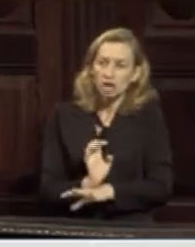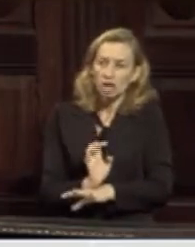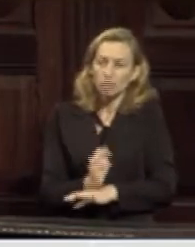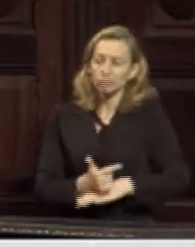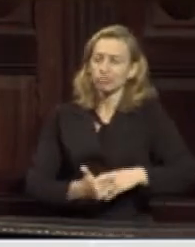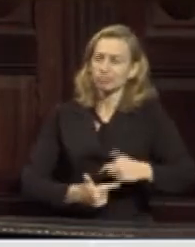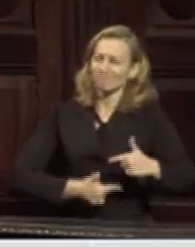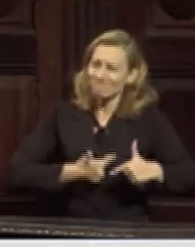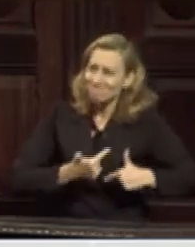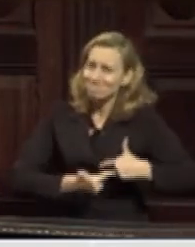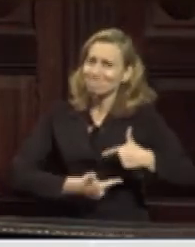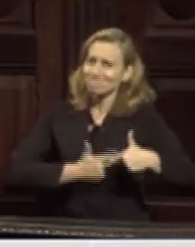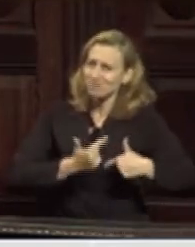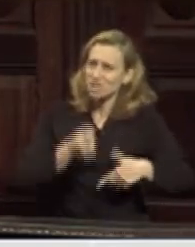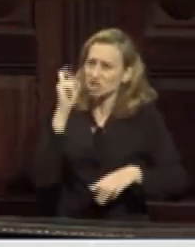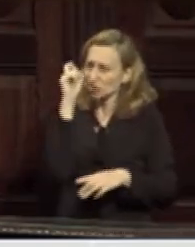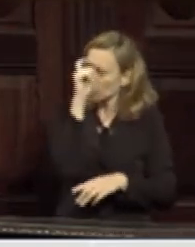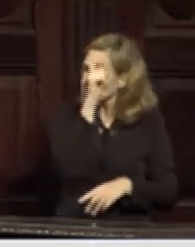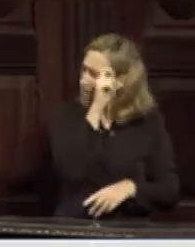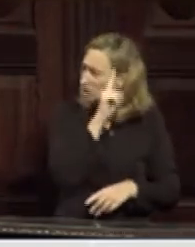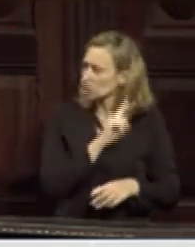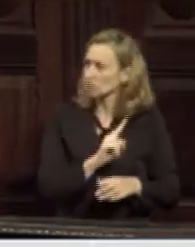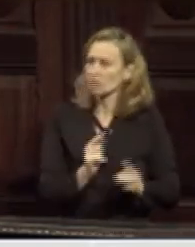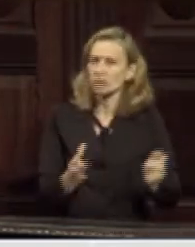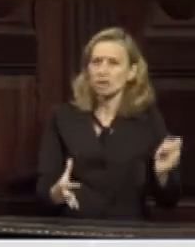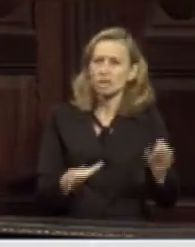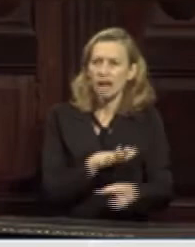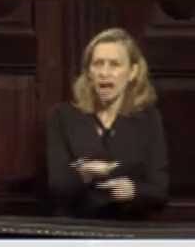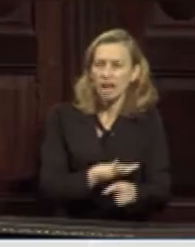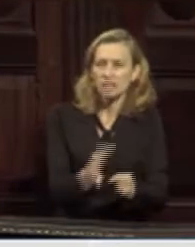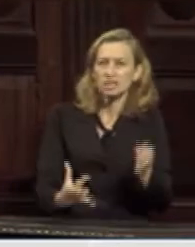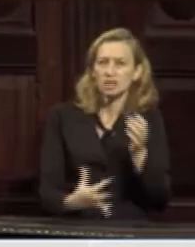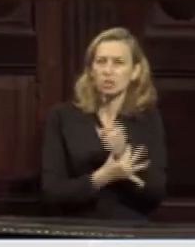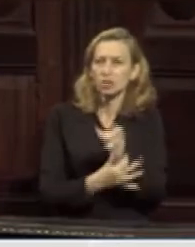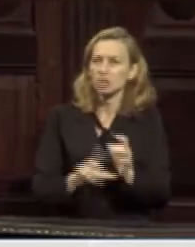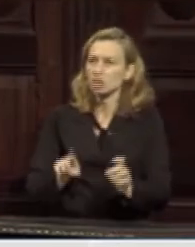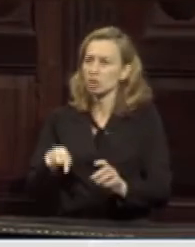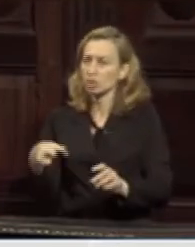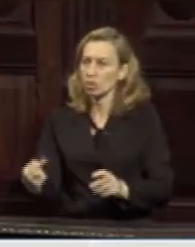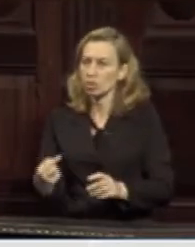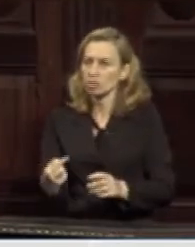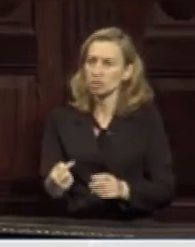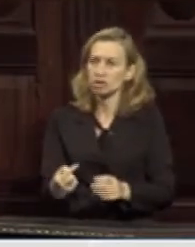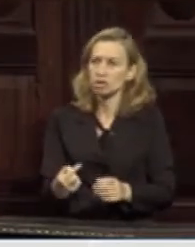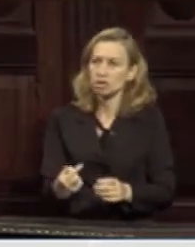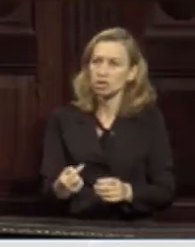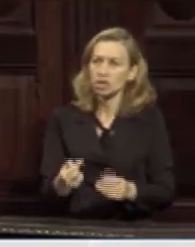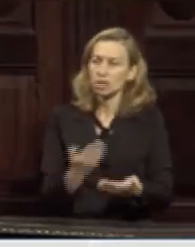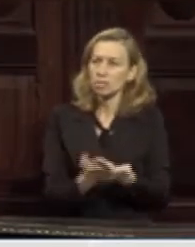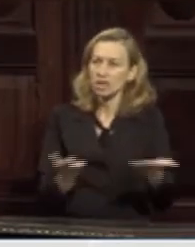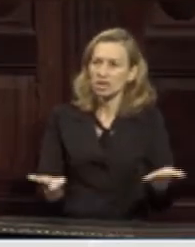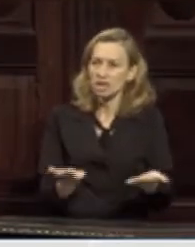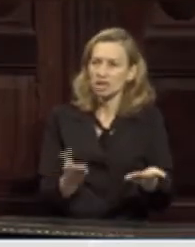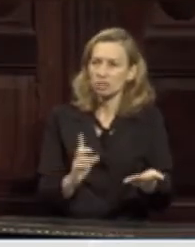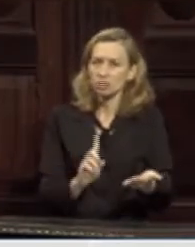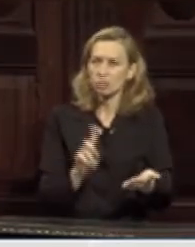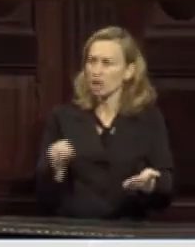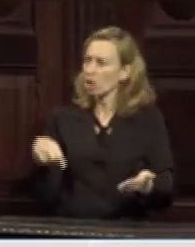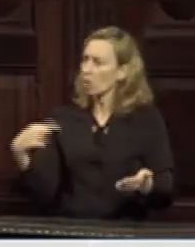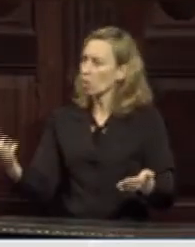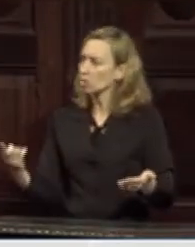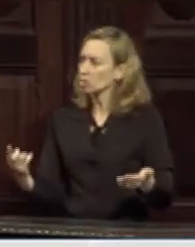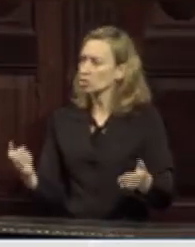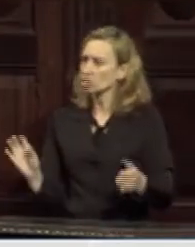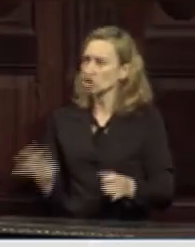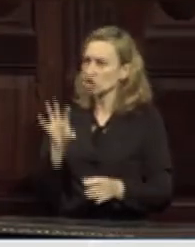custo do Rio de Janeiro, na infraestrutura, na segurança, em todas as outras questões, percamos investimentos para outros estados,